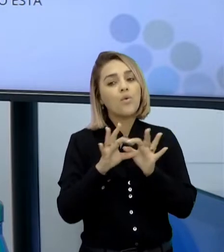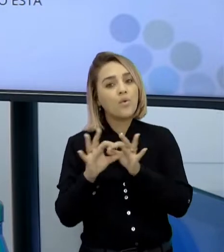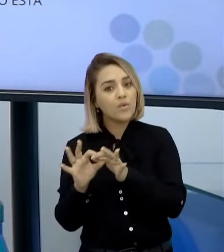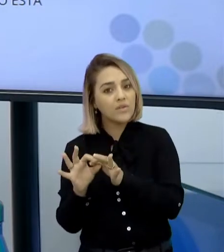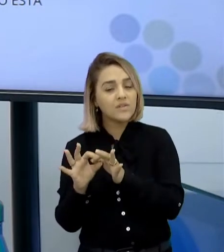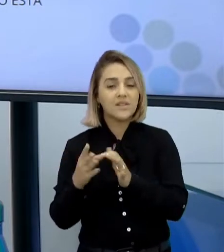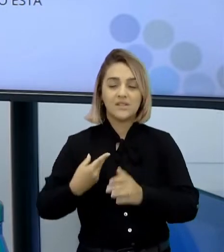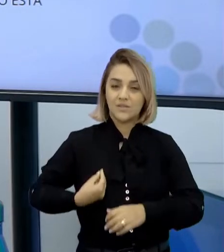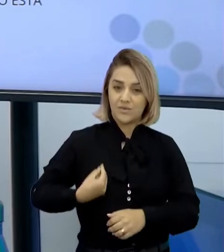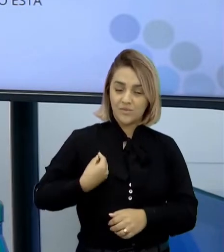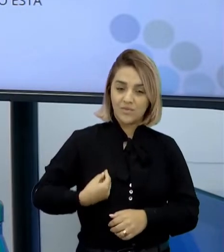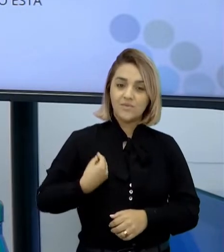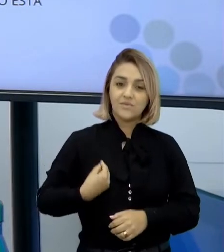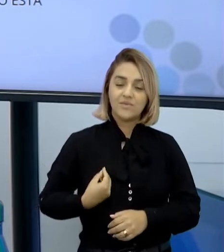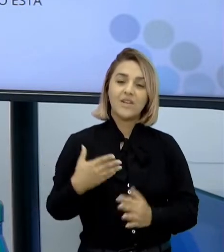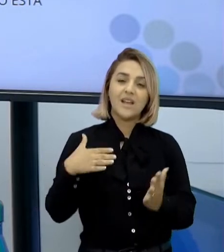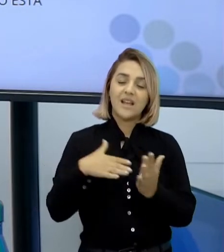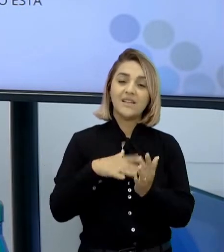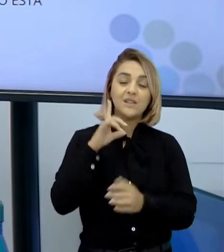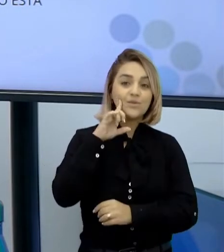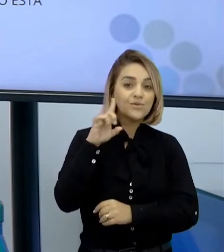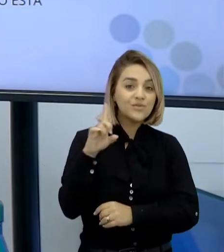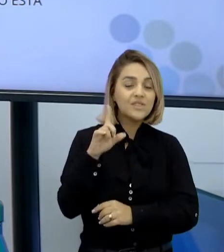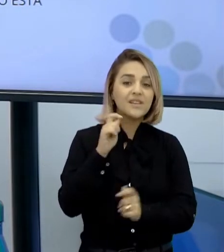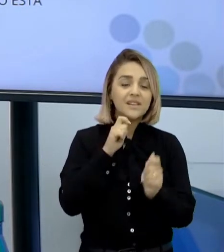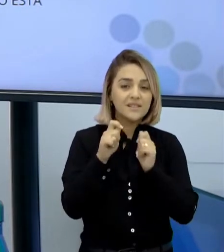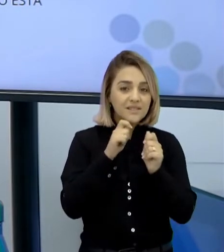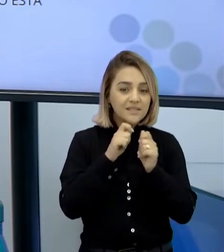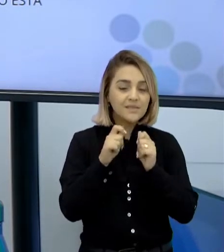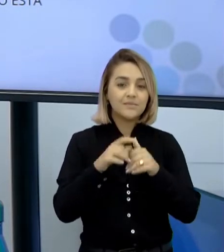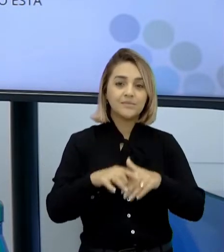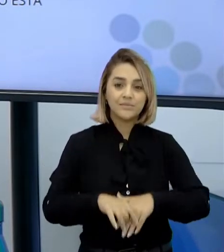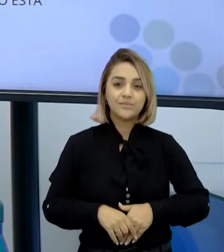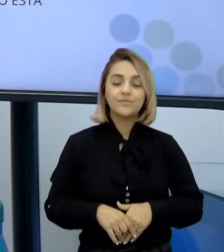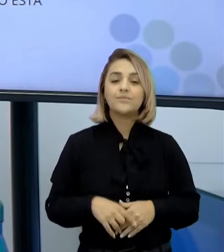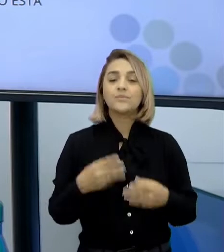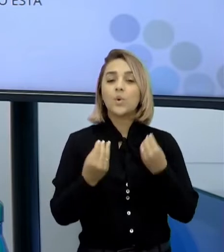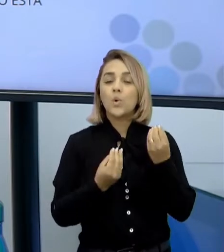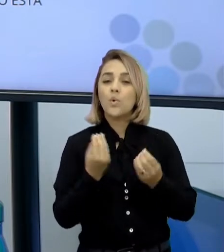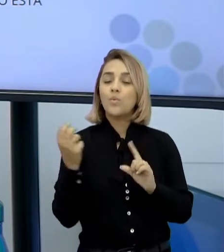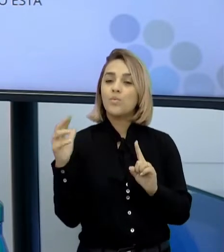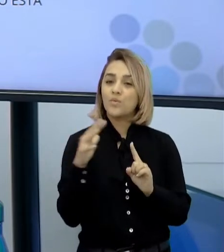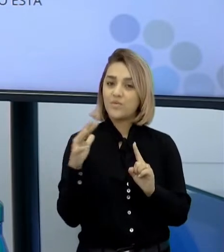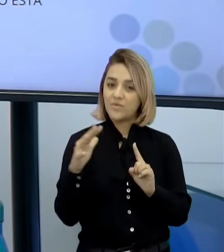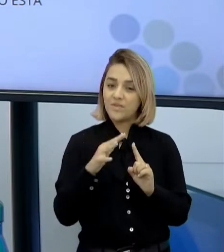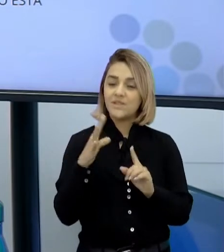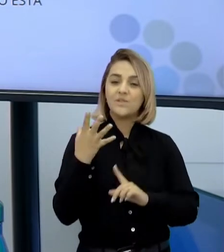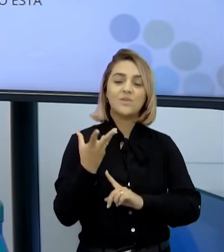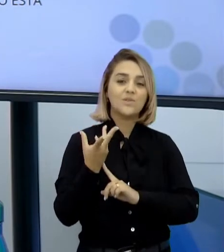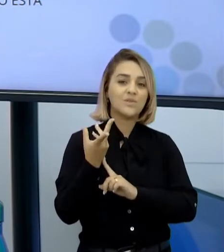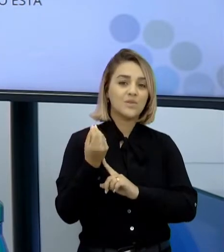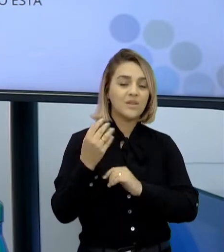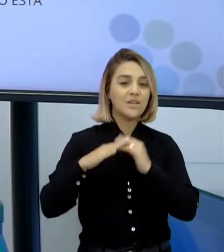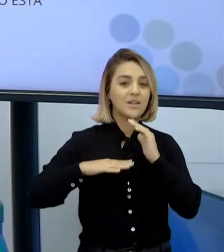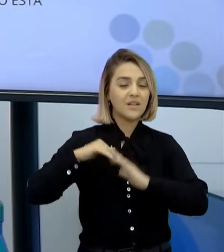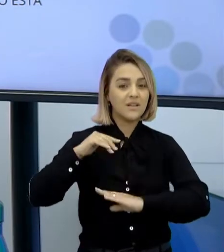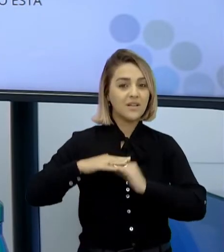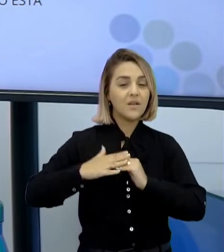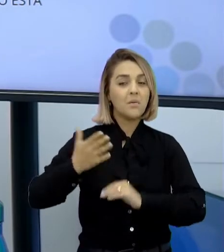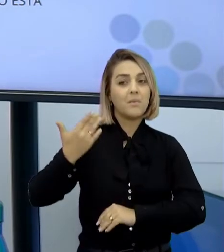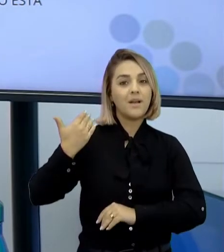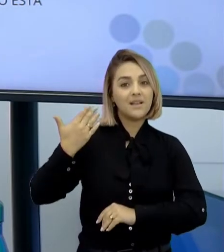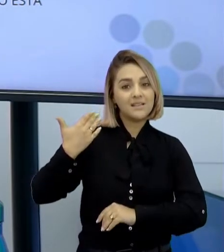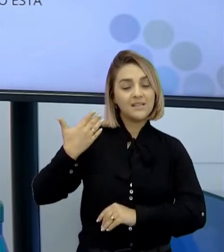que ele viveu até o dia da entrevista ali, né? Como isso influenciou na arte dele no